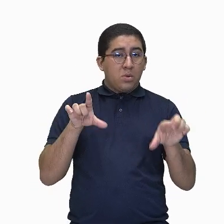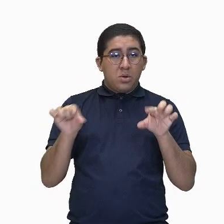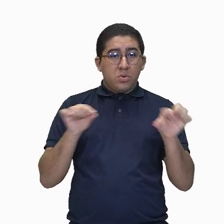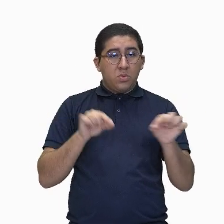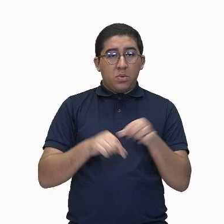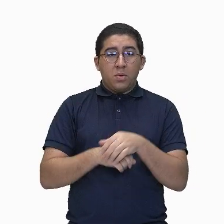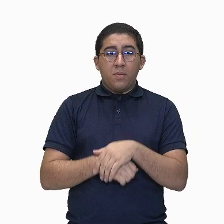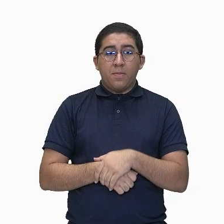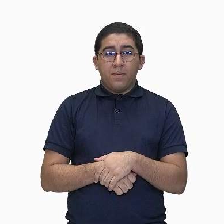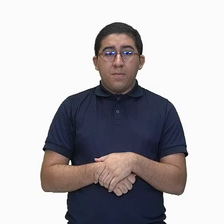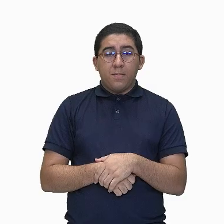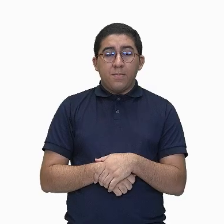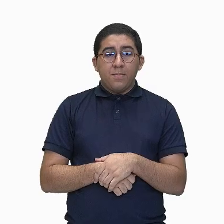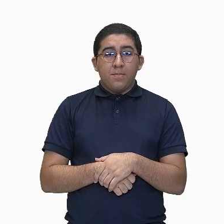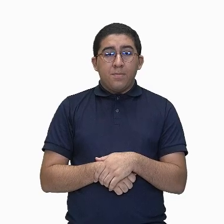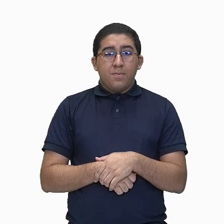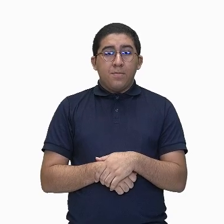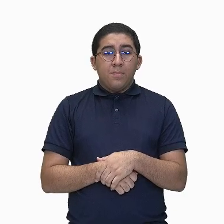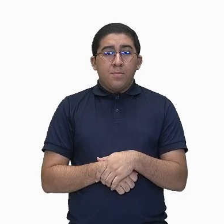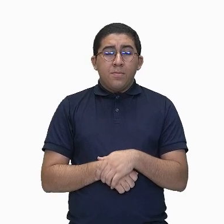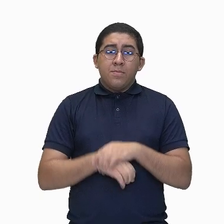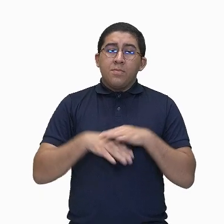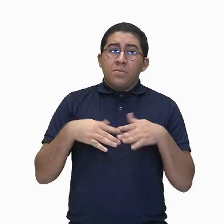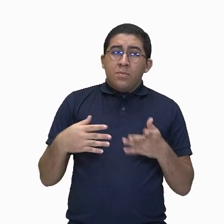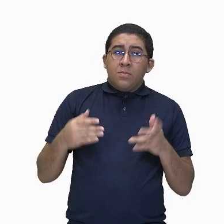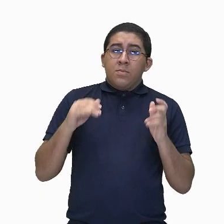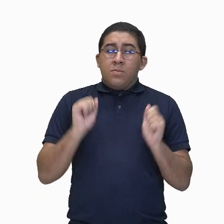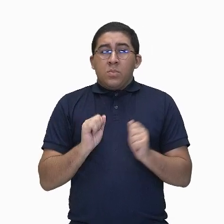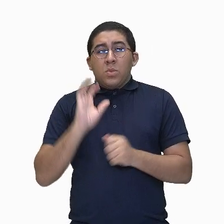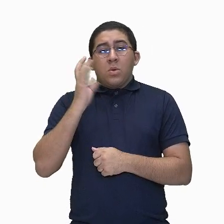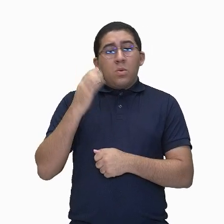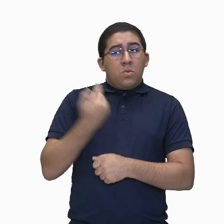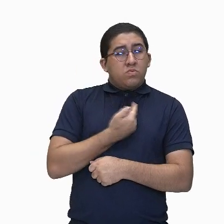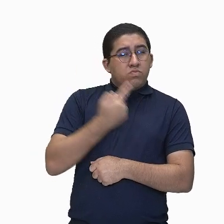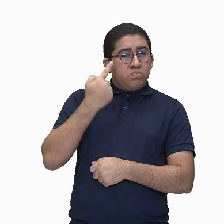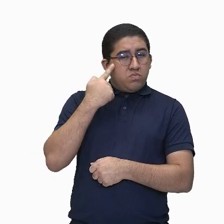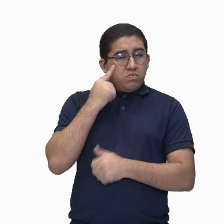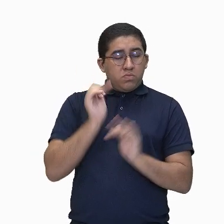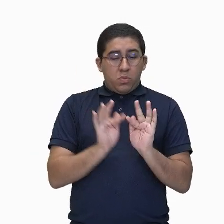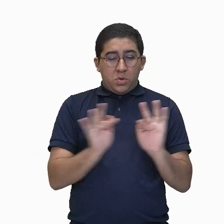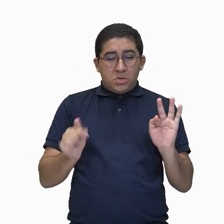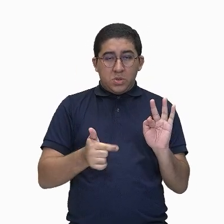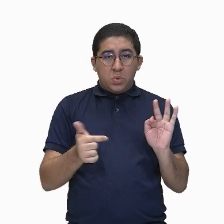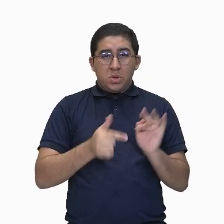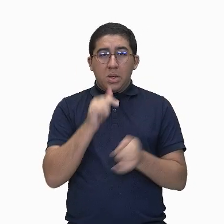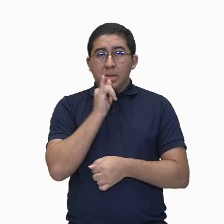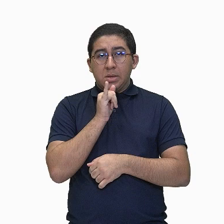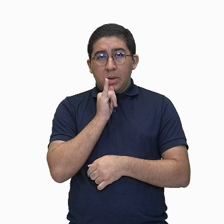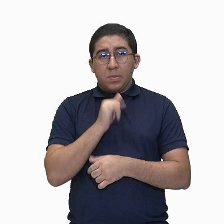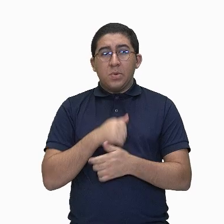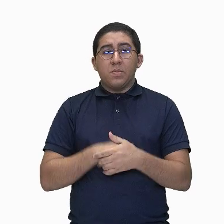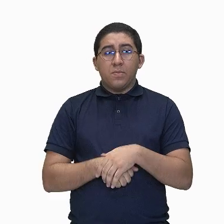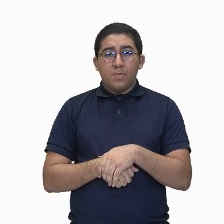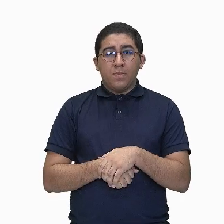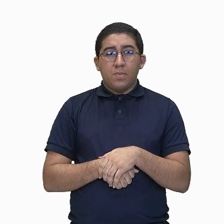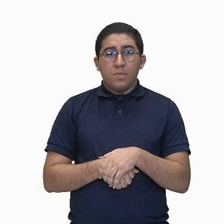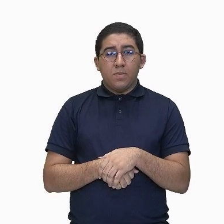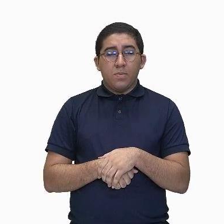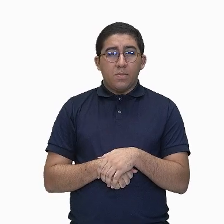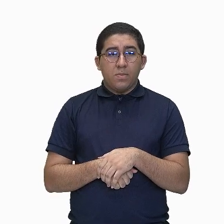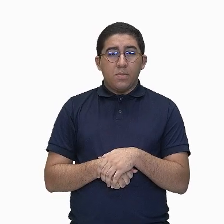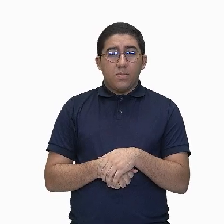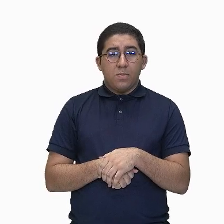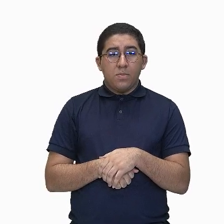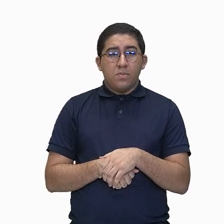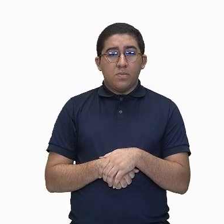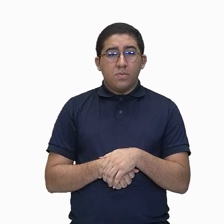chora. Em algum momento isso pode acontecer com a gente, não é verdade? De repente você recebeu uma graça,